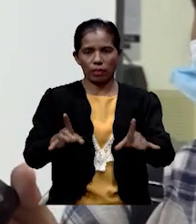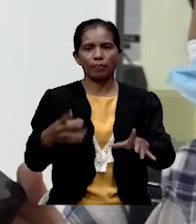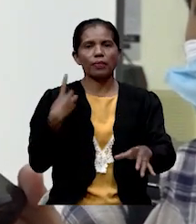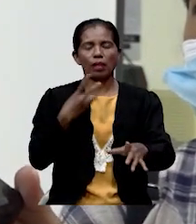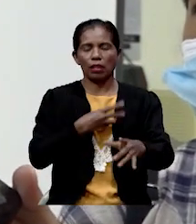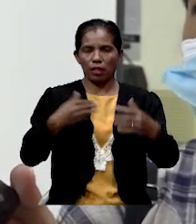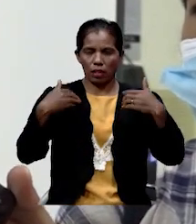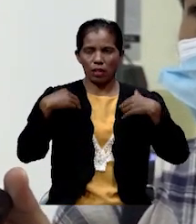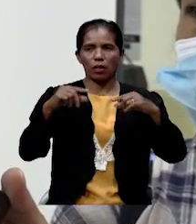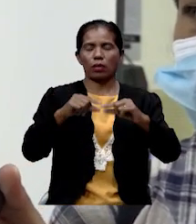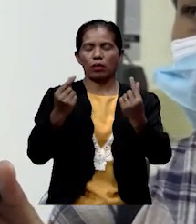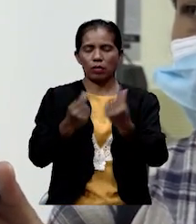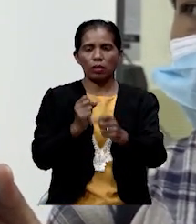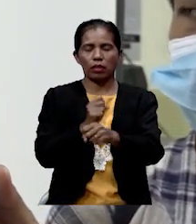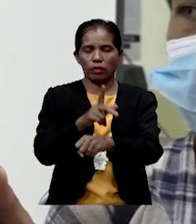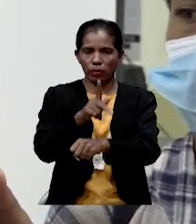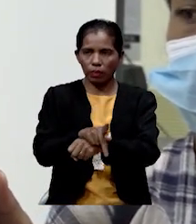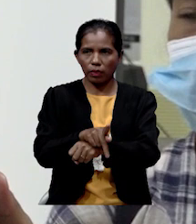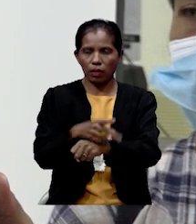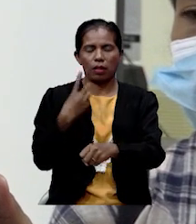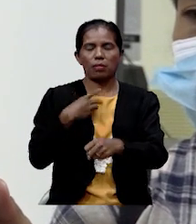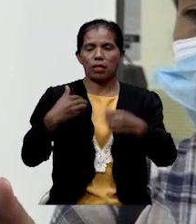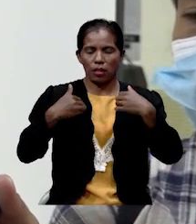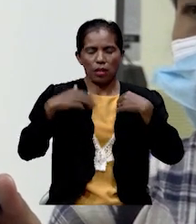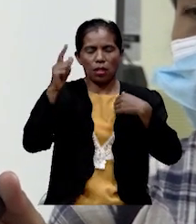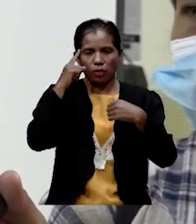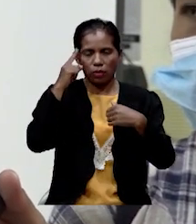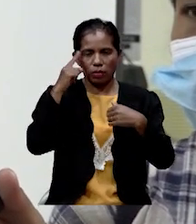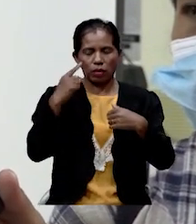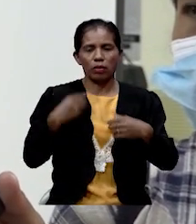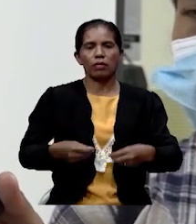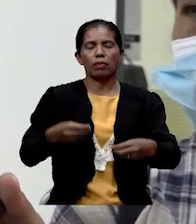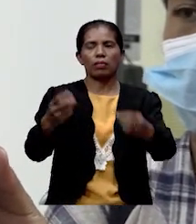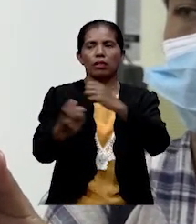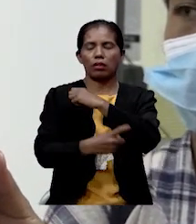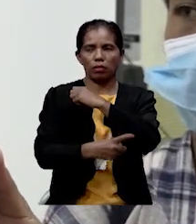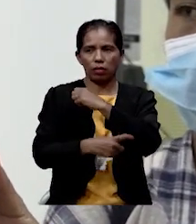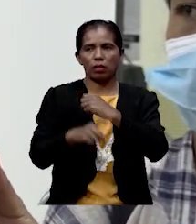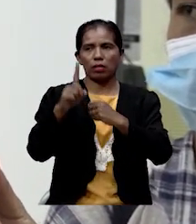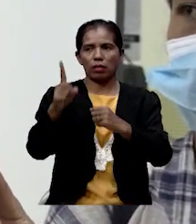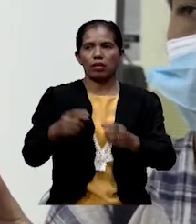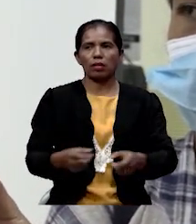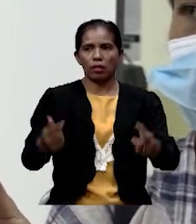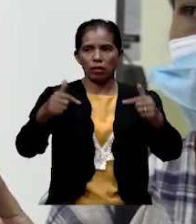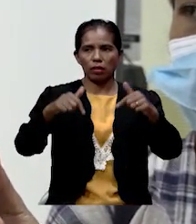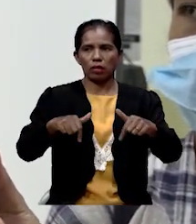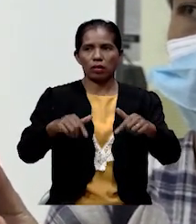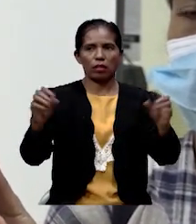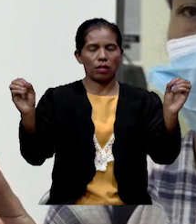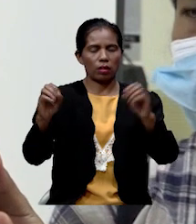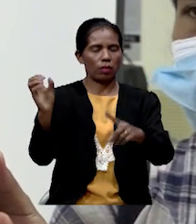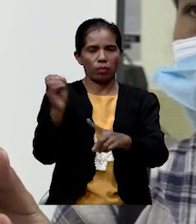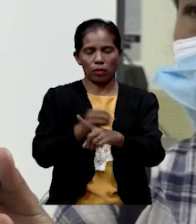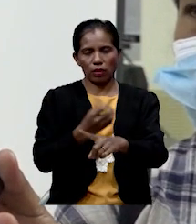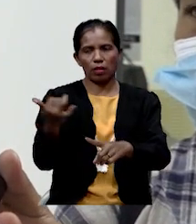ya equipa mi husi po operasi ka mi ya hanu ino na atu bele po san san ba sira ida maka fosila sira mai sira se la hetan tan oportunidade